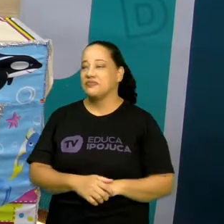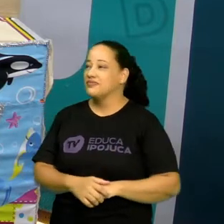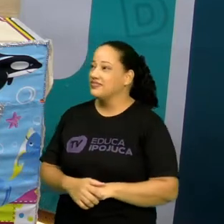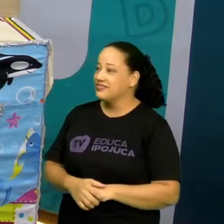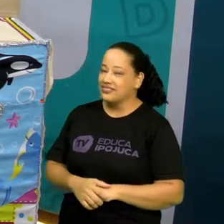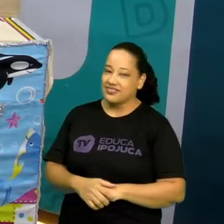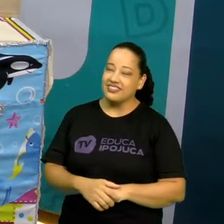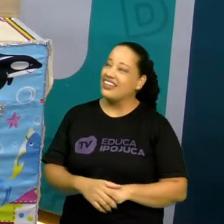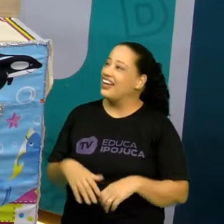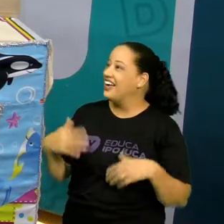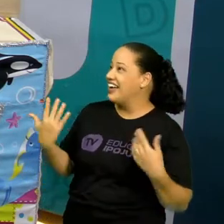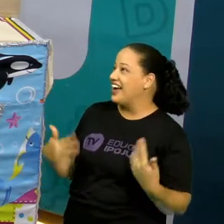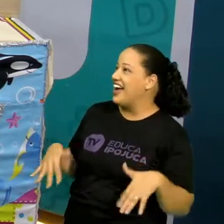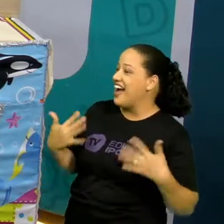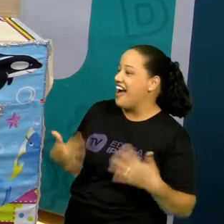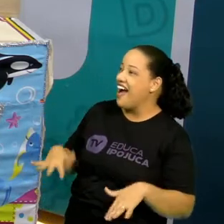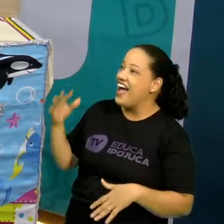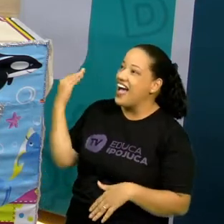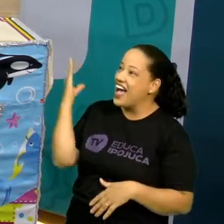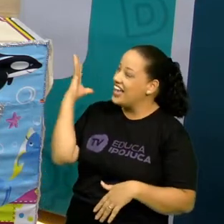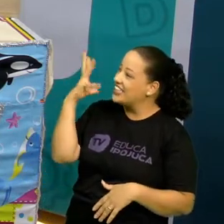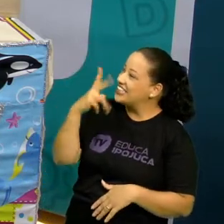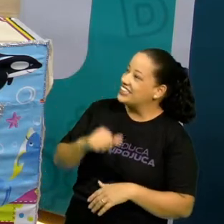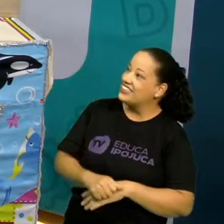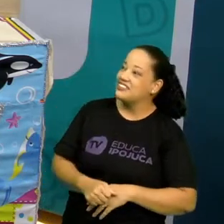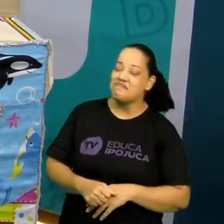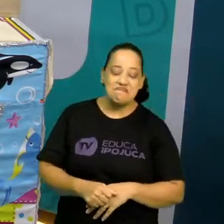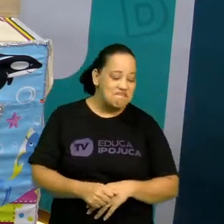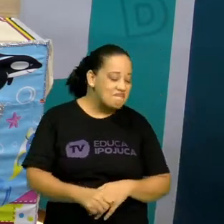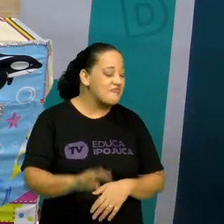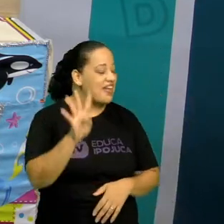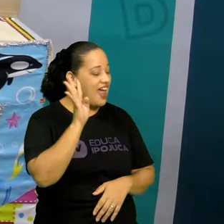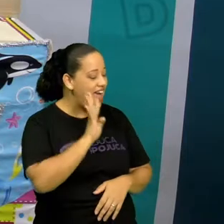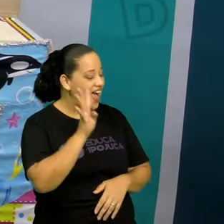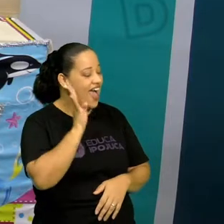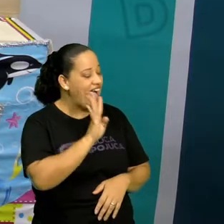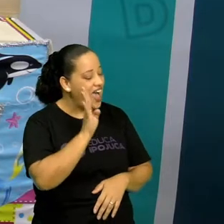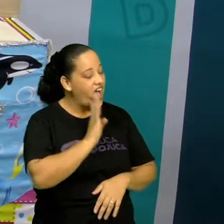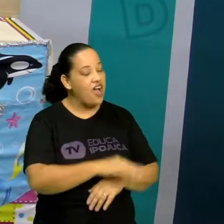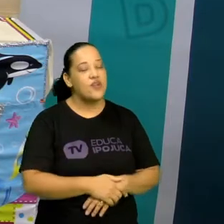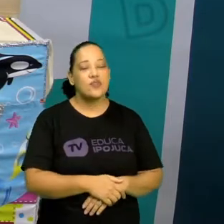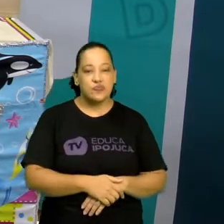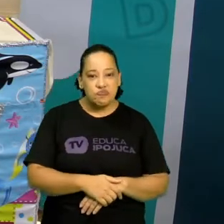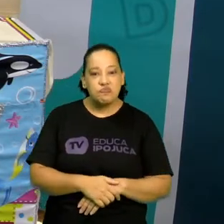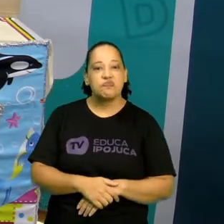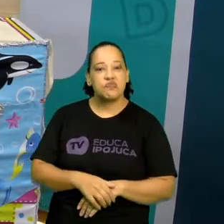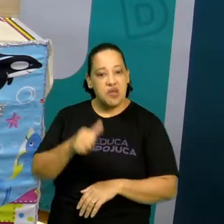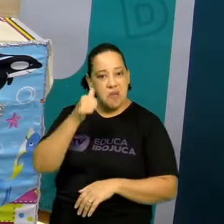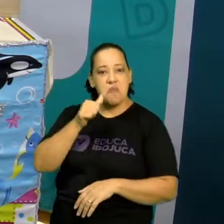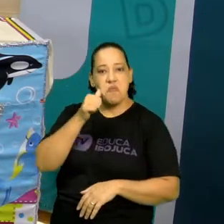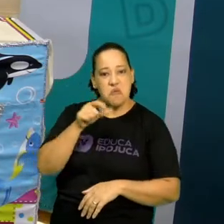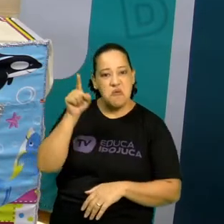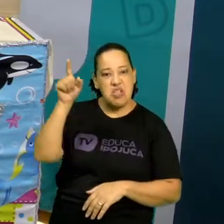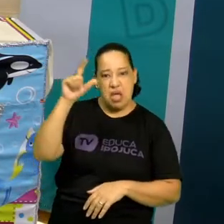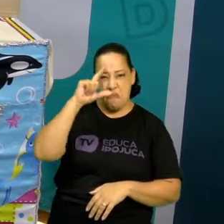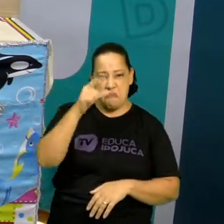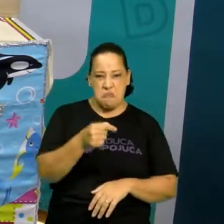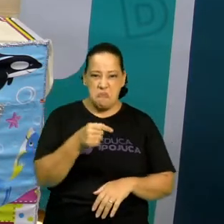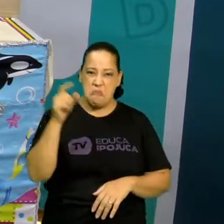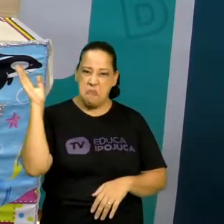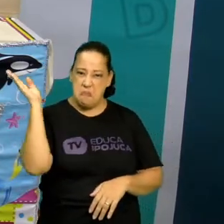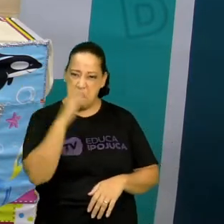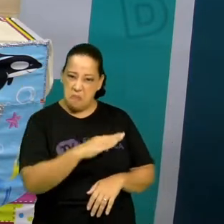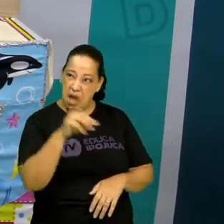coisa legal e ninguém não mais ouviu falar daquela bruxa mar ele ficou lá lá